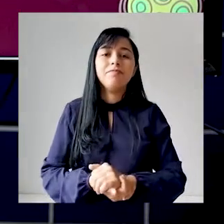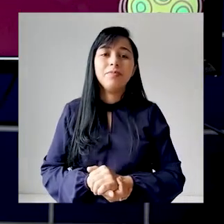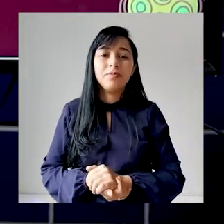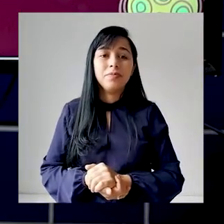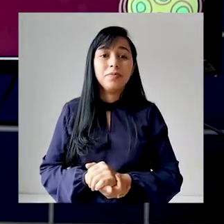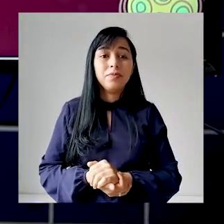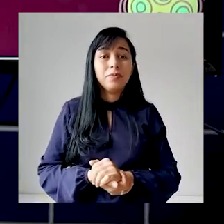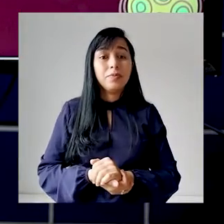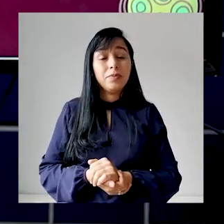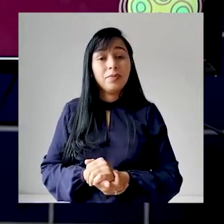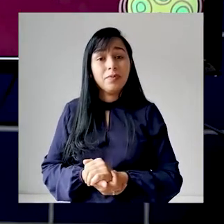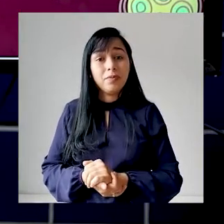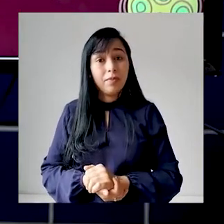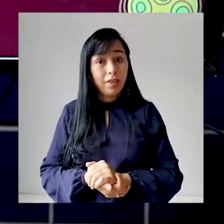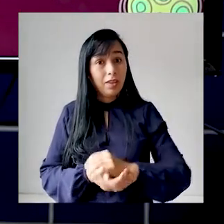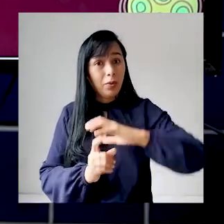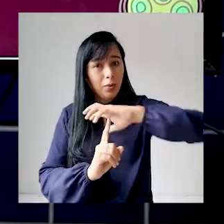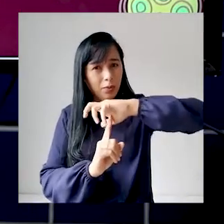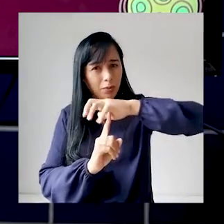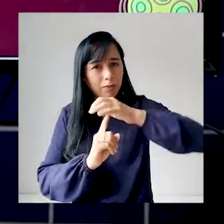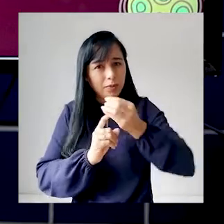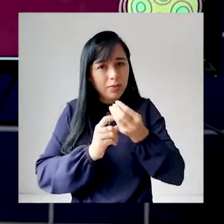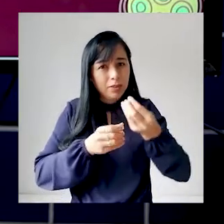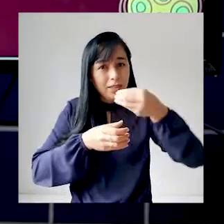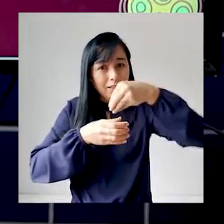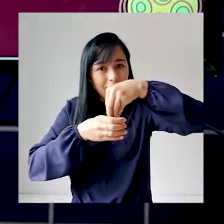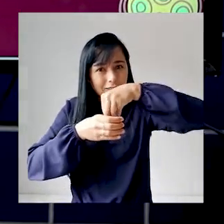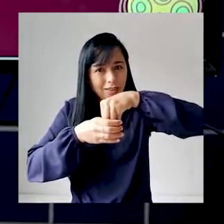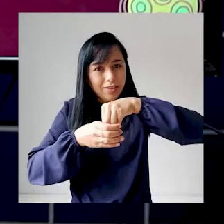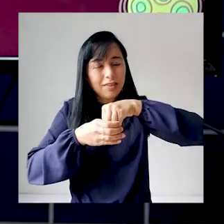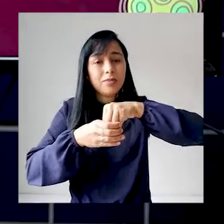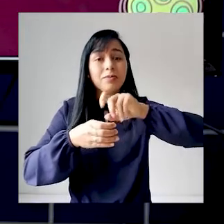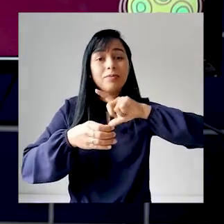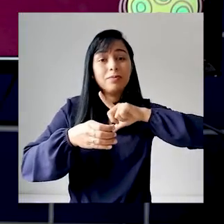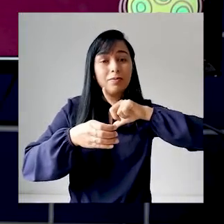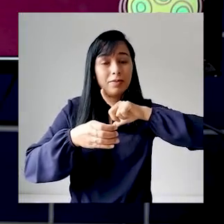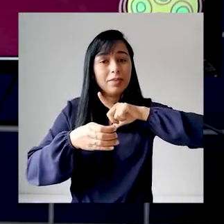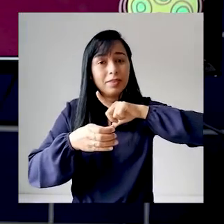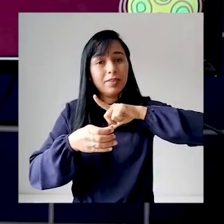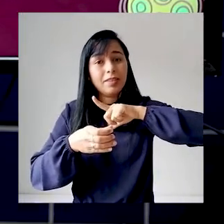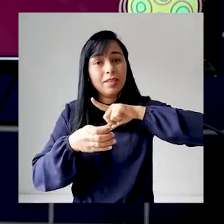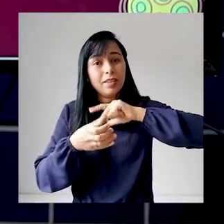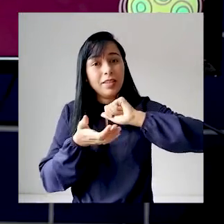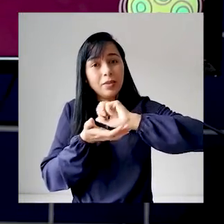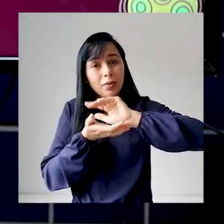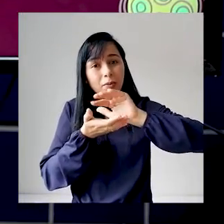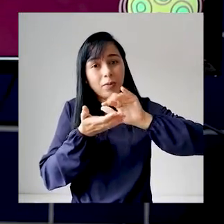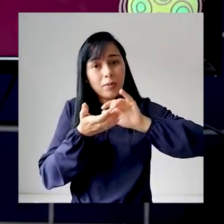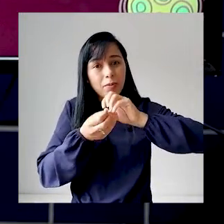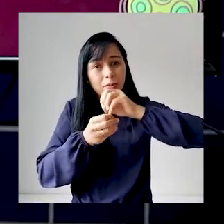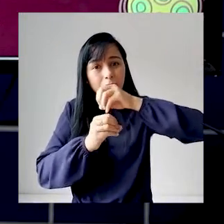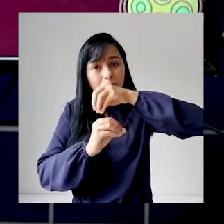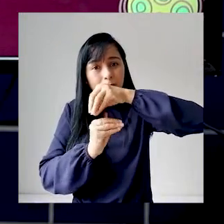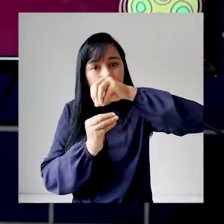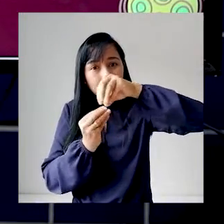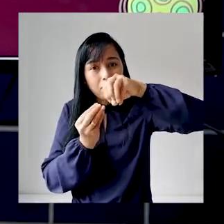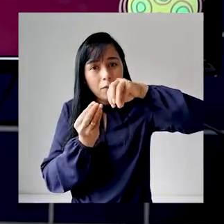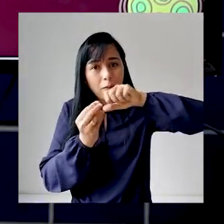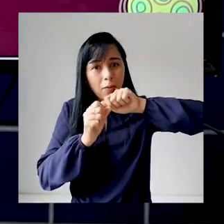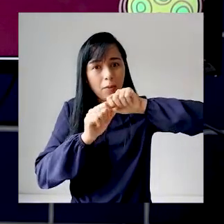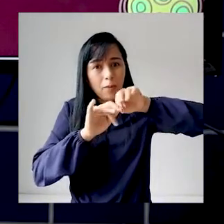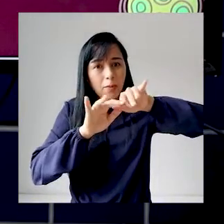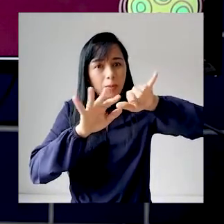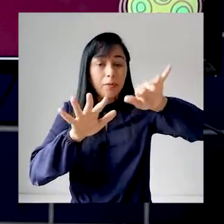que, dentro de estruturas dos fungos, vão ser gerados esporos que serão liberados no